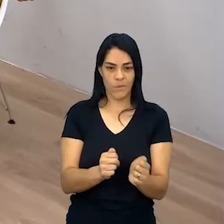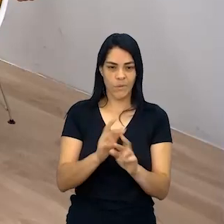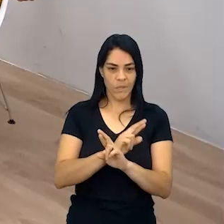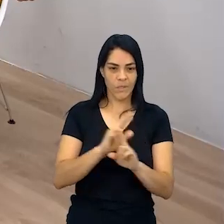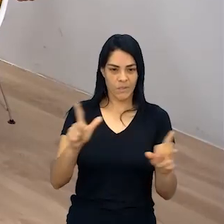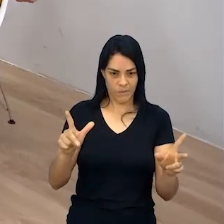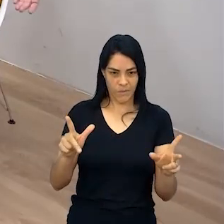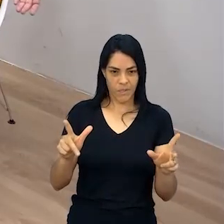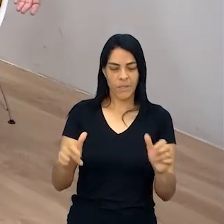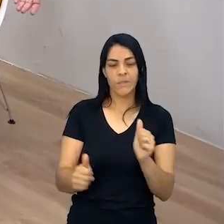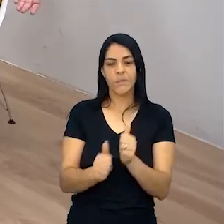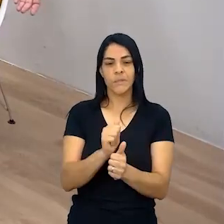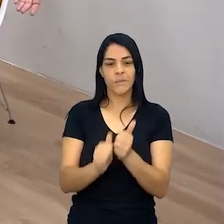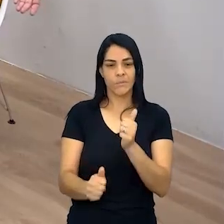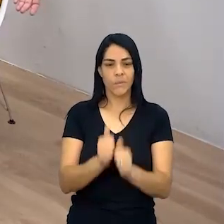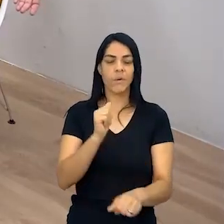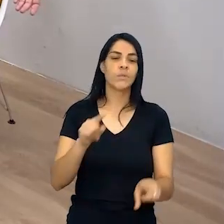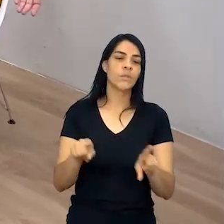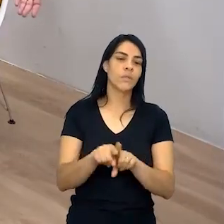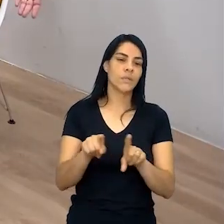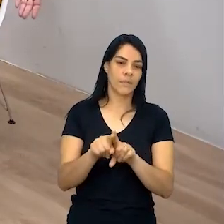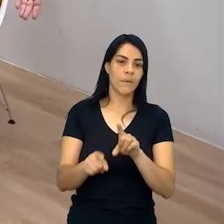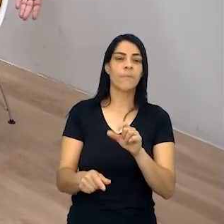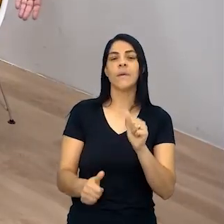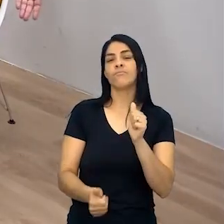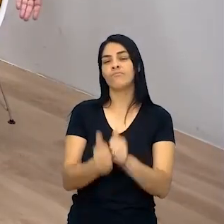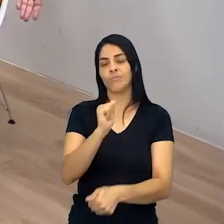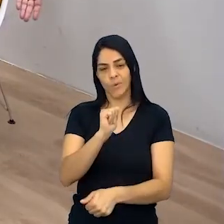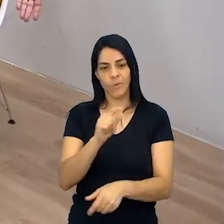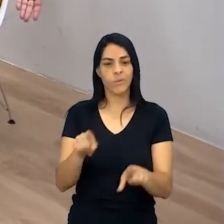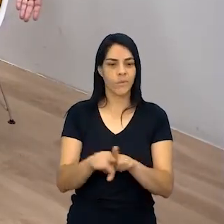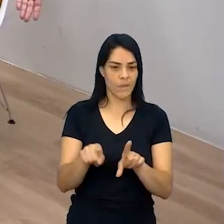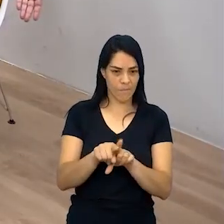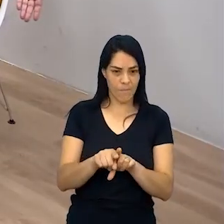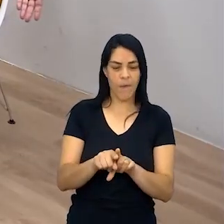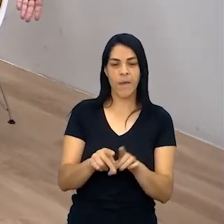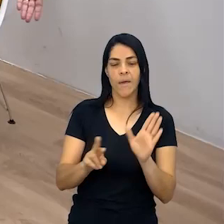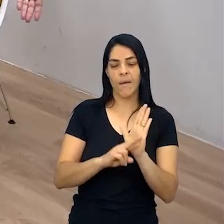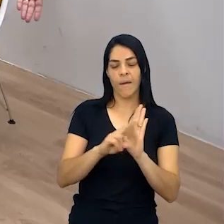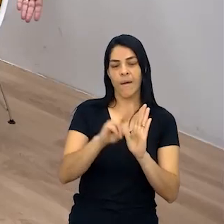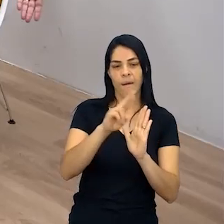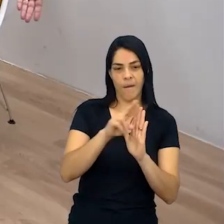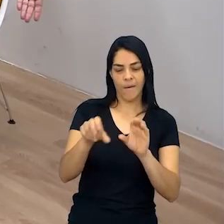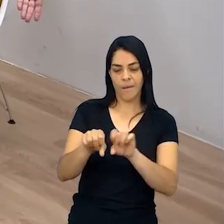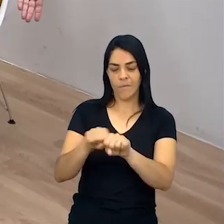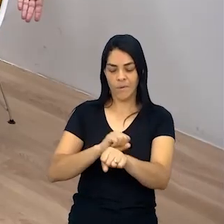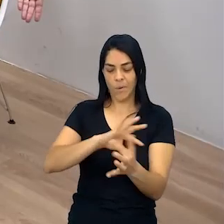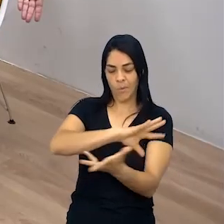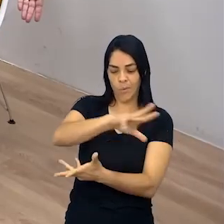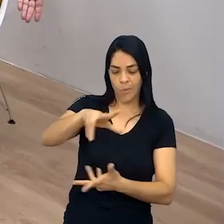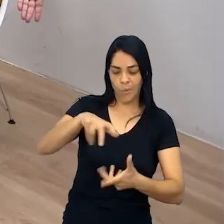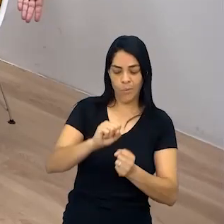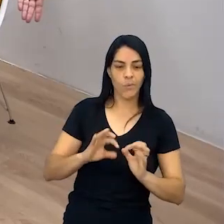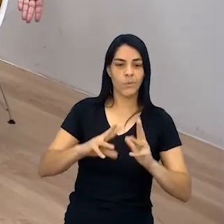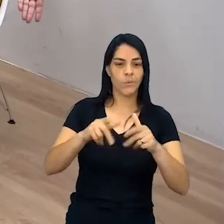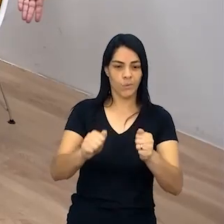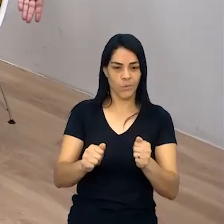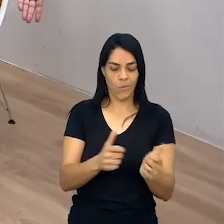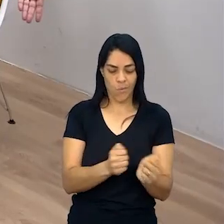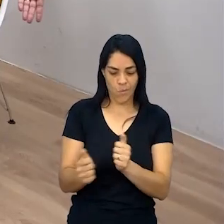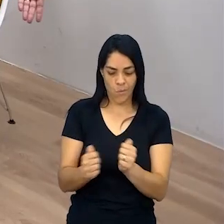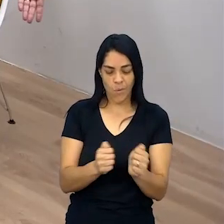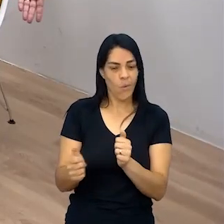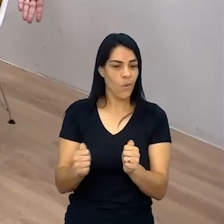entre esporte e jogos, né? O esporte, as regras são oficiais, né? Então, no mundo inteiro você vai jogar do mesmo jeito. O jogo já não, o jogo ele é